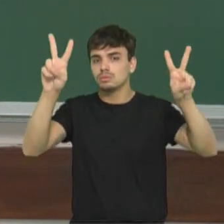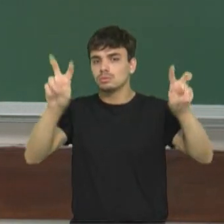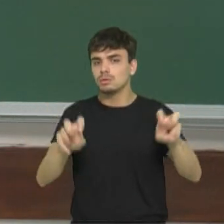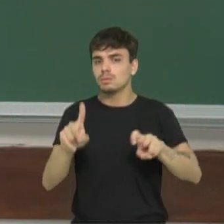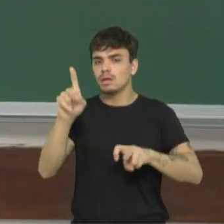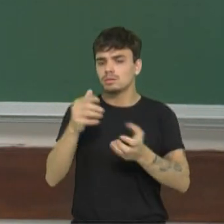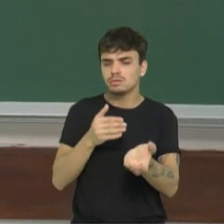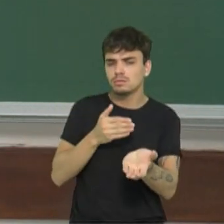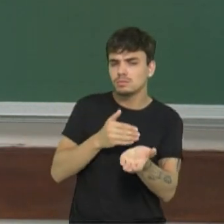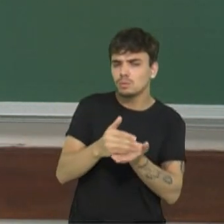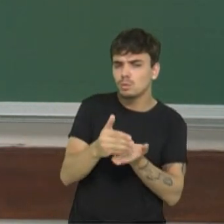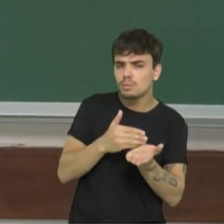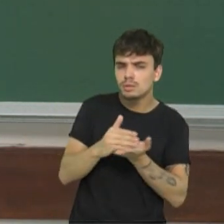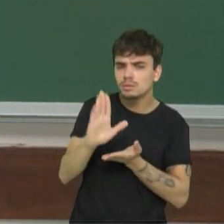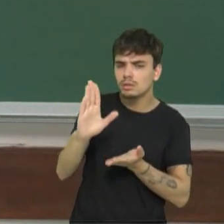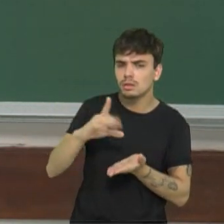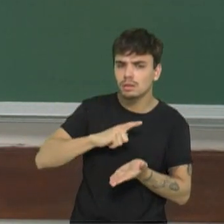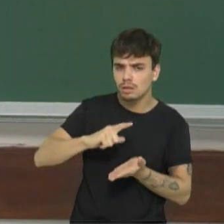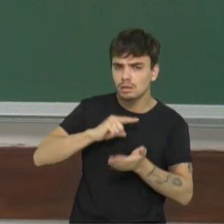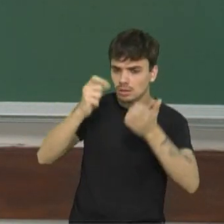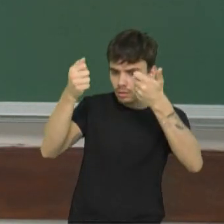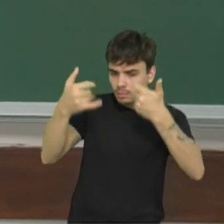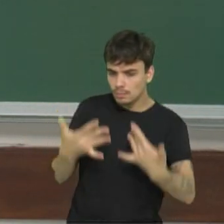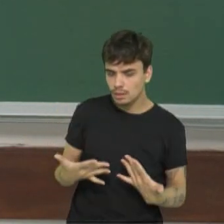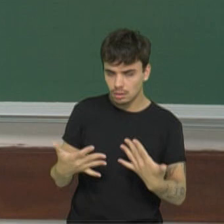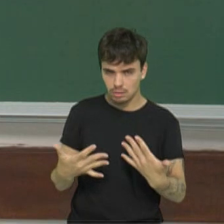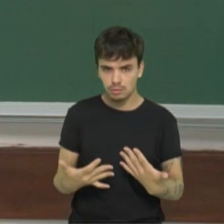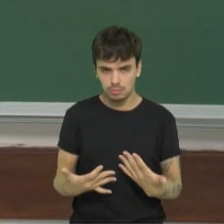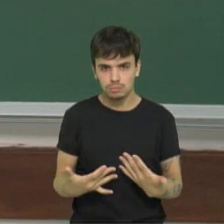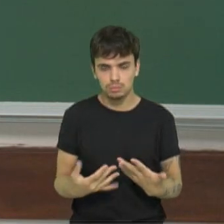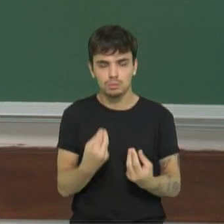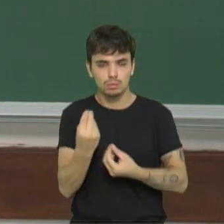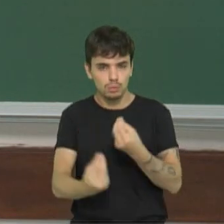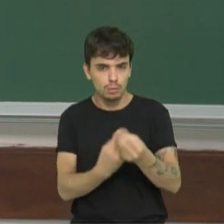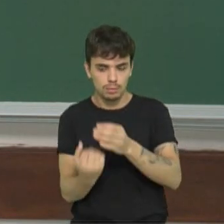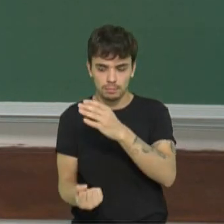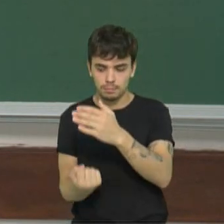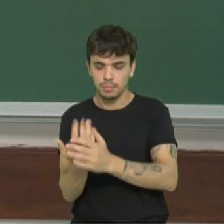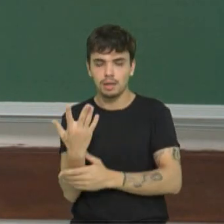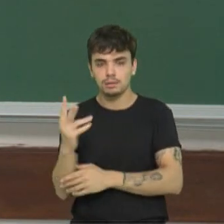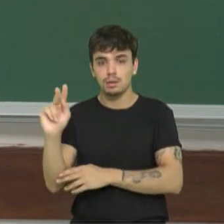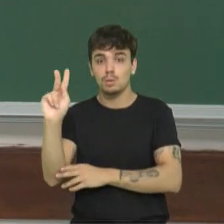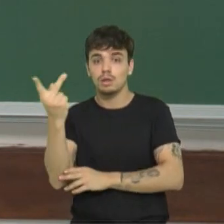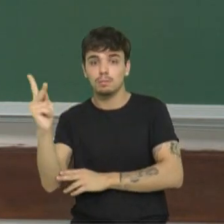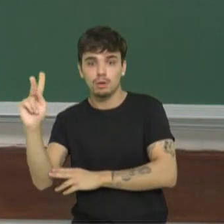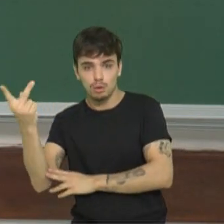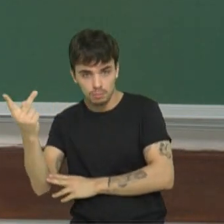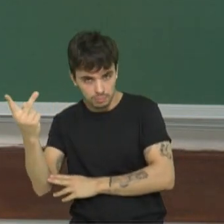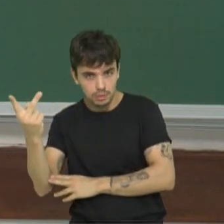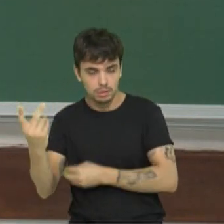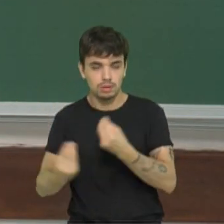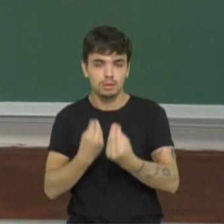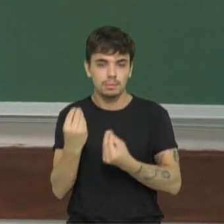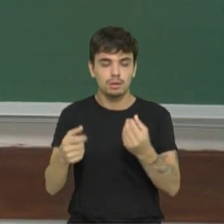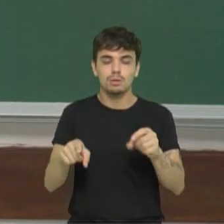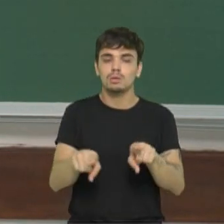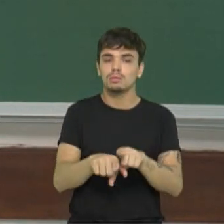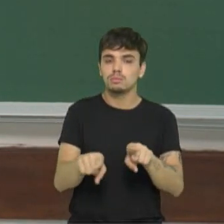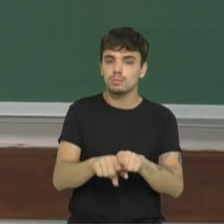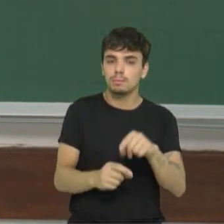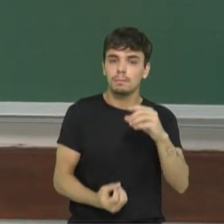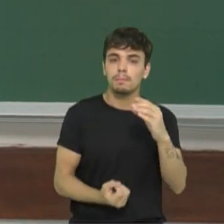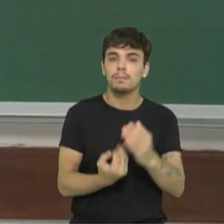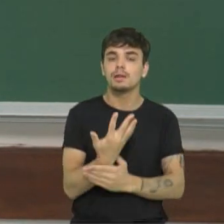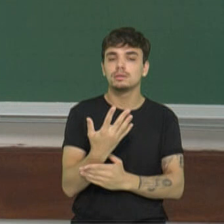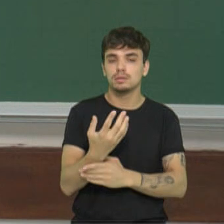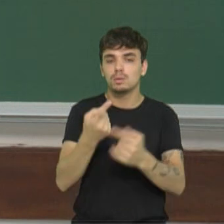dessa introdução aí que a gente deu, né, falando um pouquinho de como surgiu o hip hop, principalmente de como surgiu a